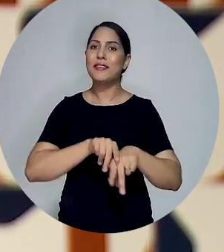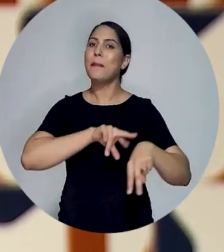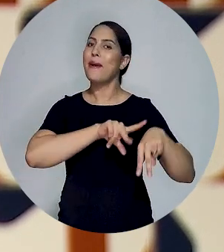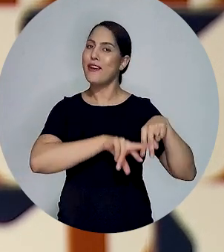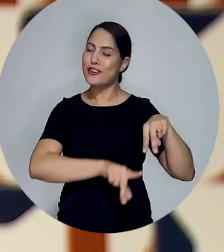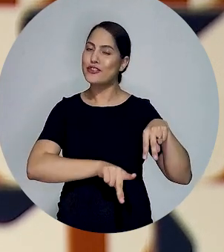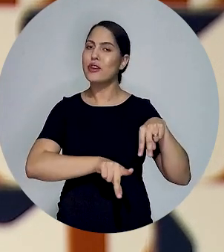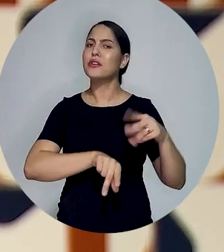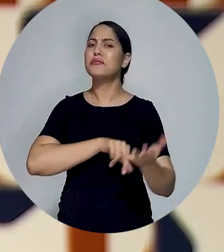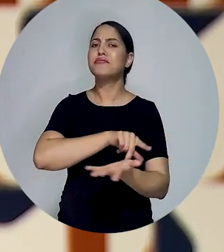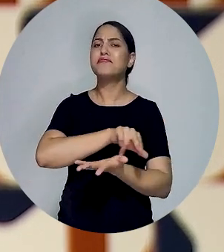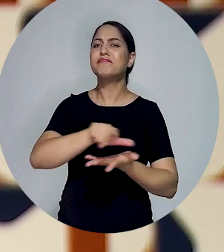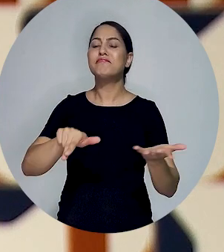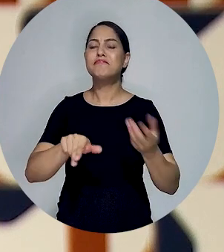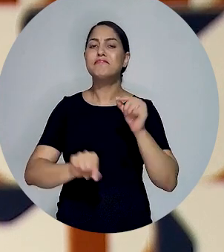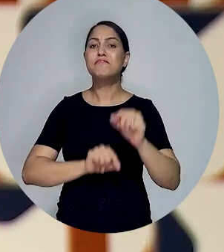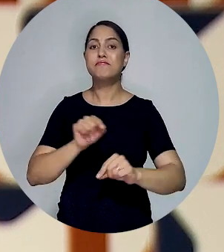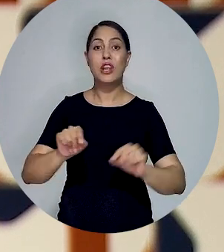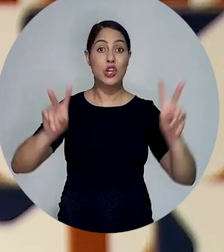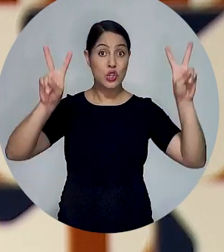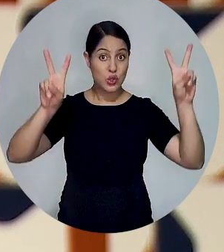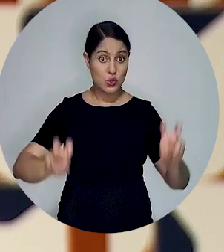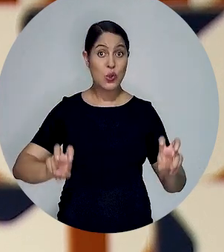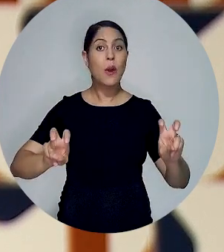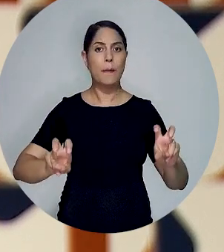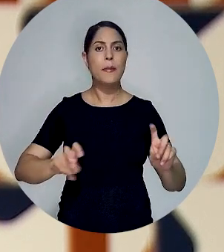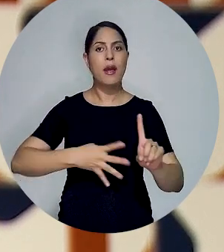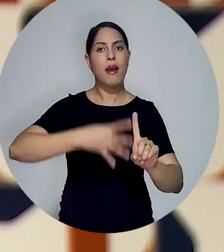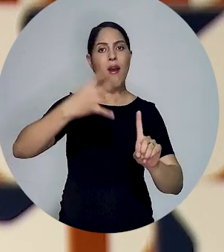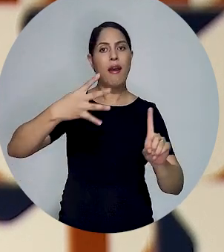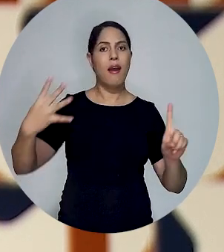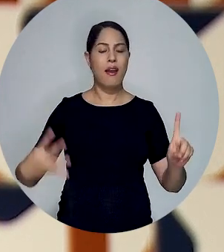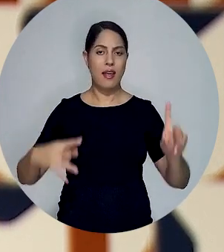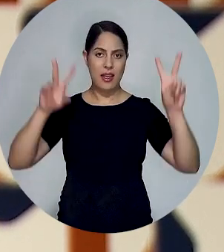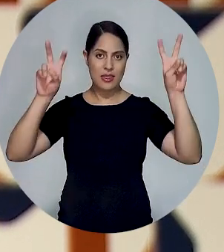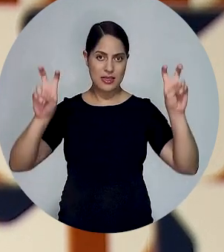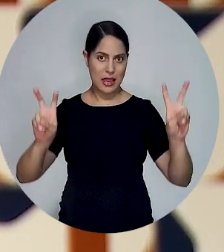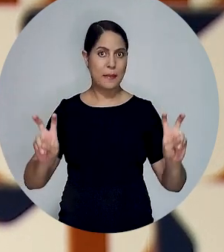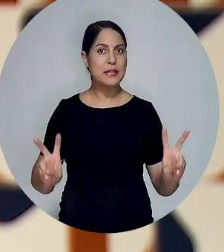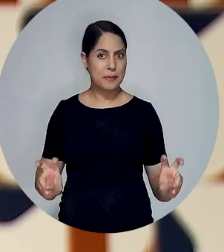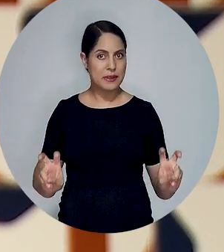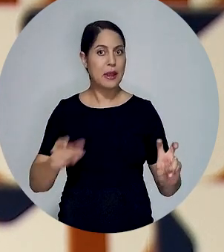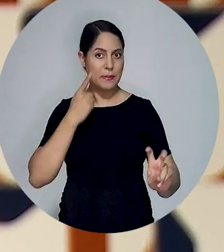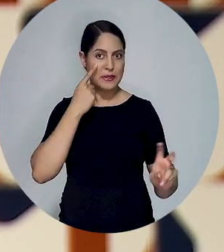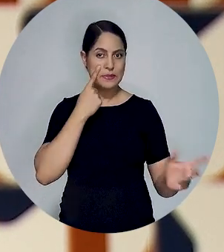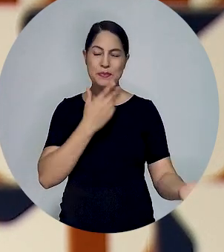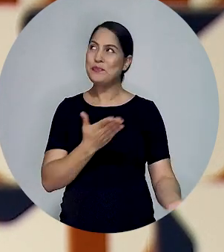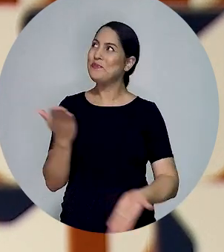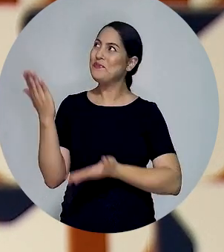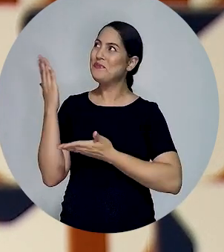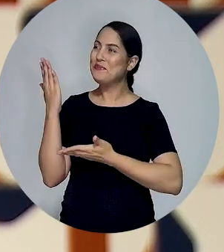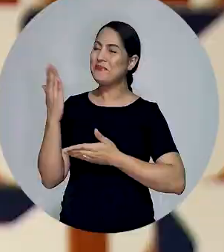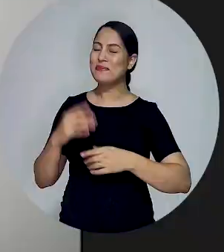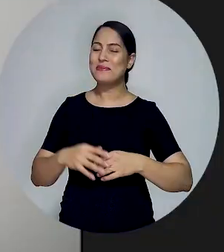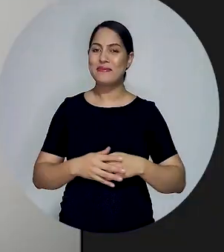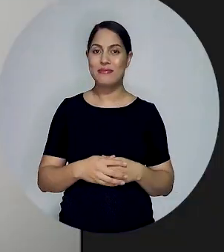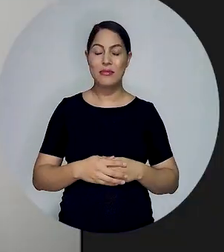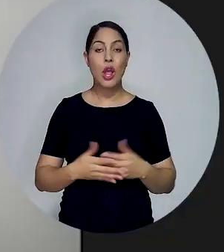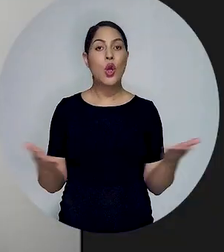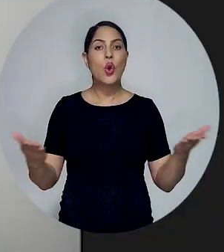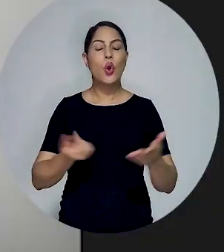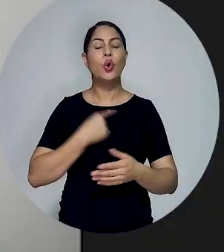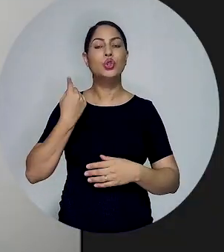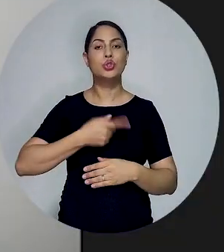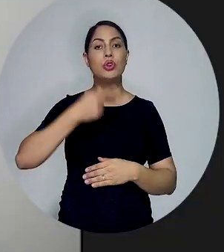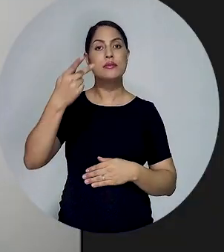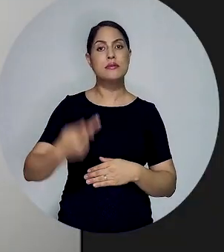seccionais para tratarem de demandas e projetos a respeito das causas LGBTQI-APN+. Acompanhe. Nesse encontro